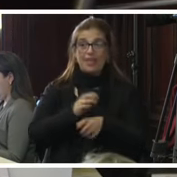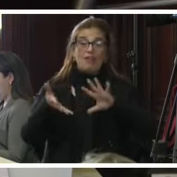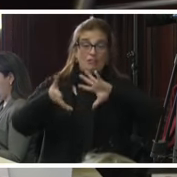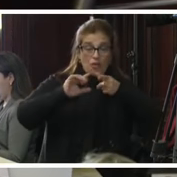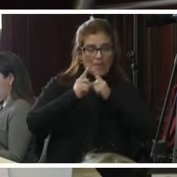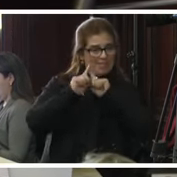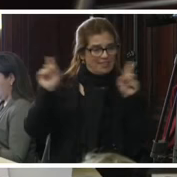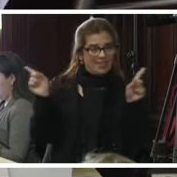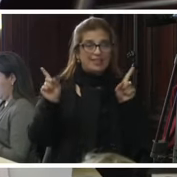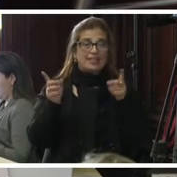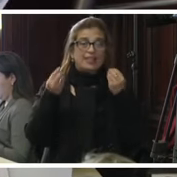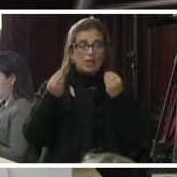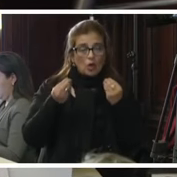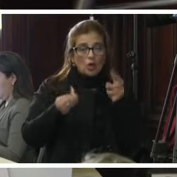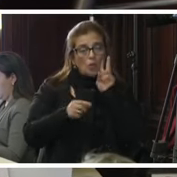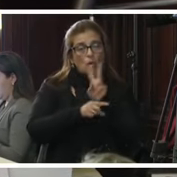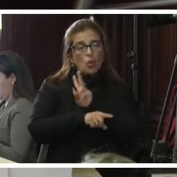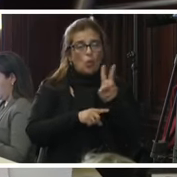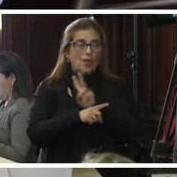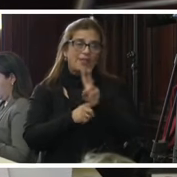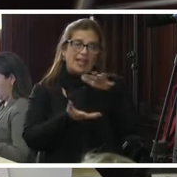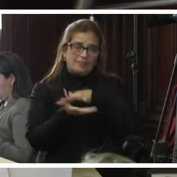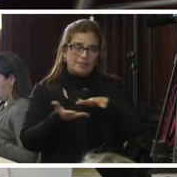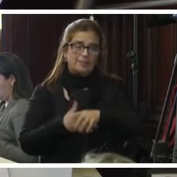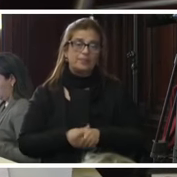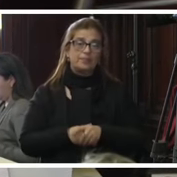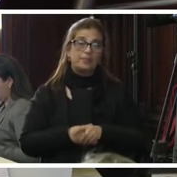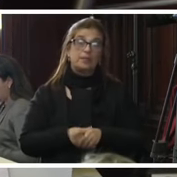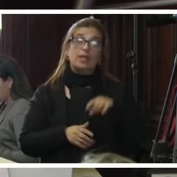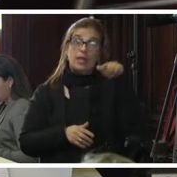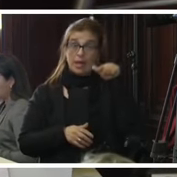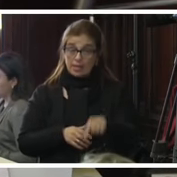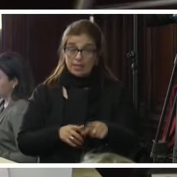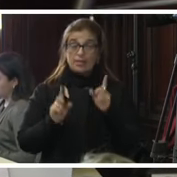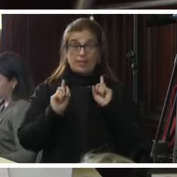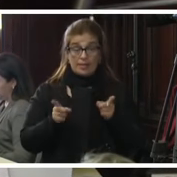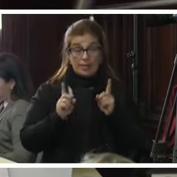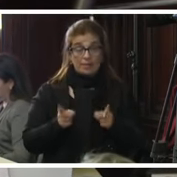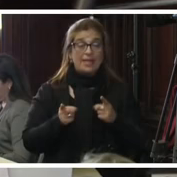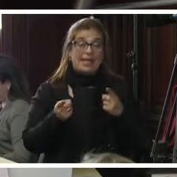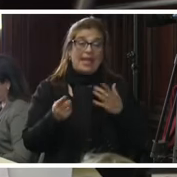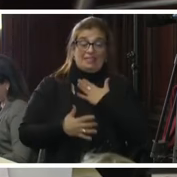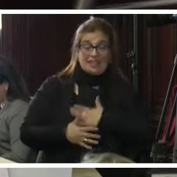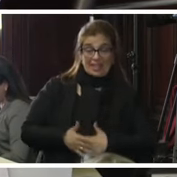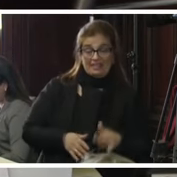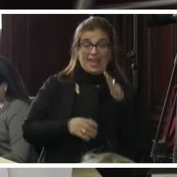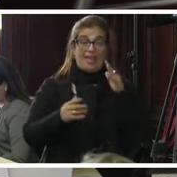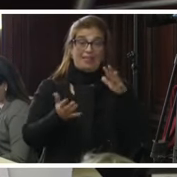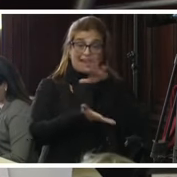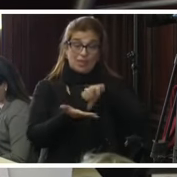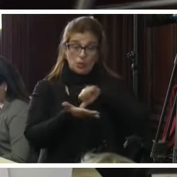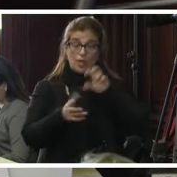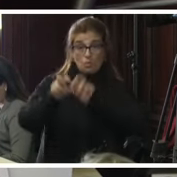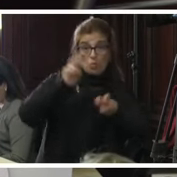sequer de reduzir os indicadores de criminalidade. Assim, a toada da segurança na cidade do Rio de Janeiro, via de